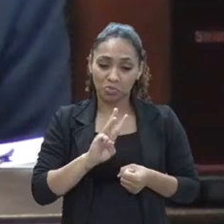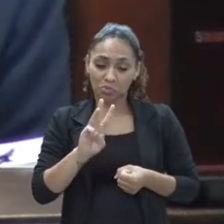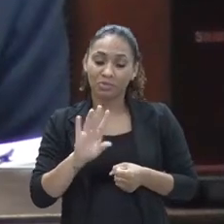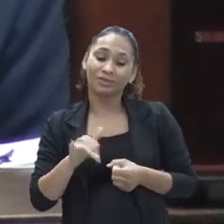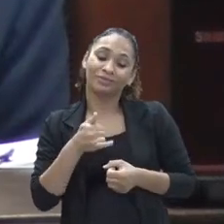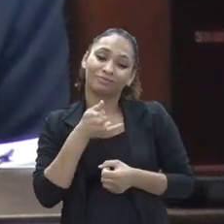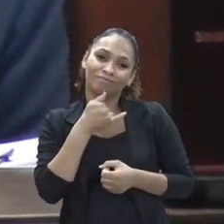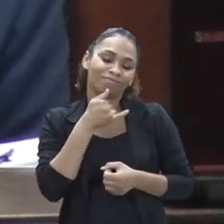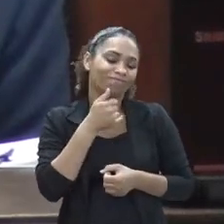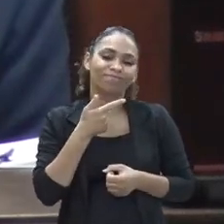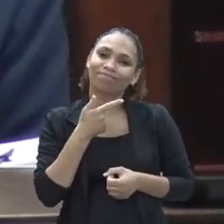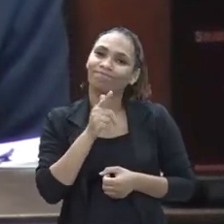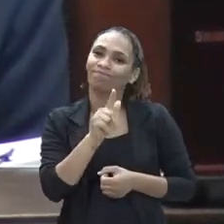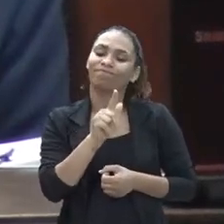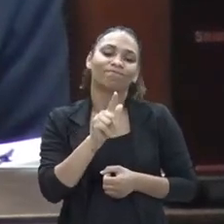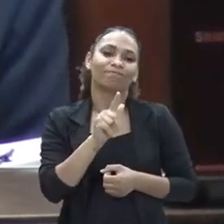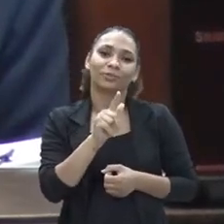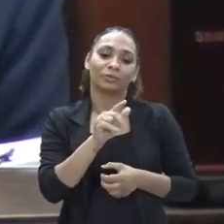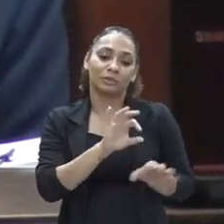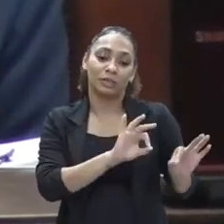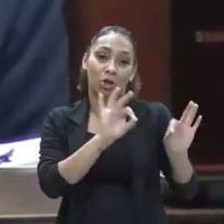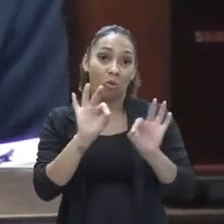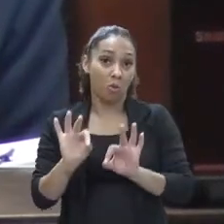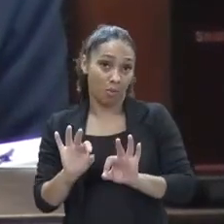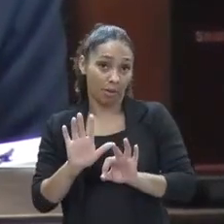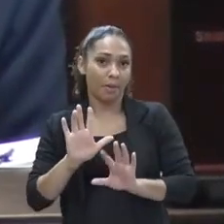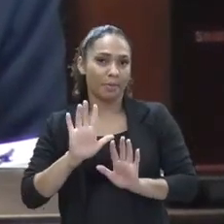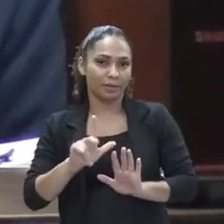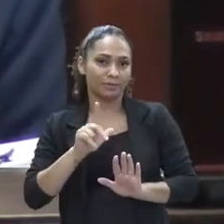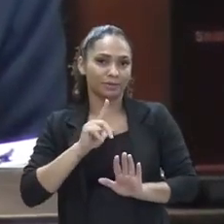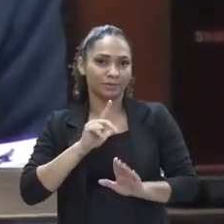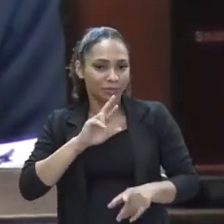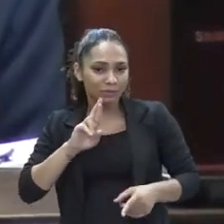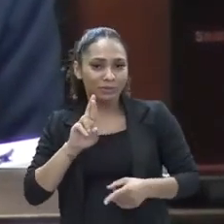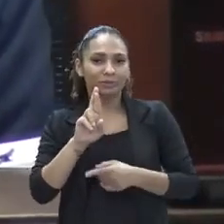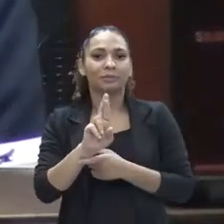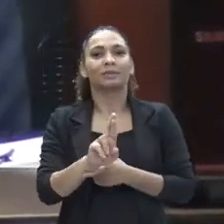não consegui acompanhar, mas tivemos um representante. Obrigado, ministro Pontel.